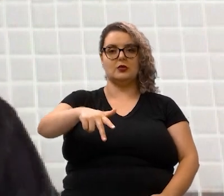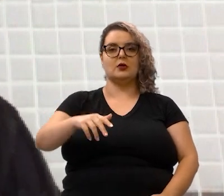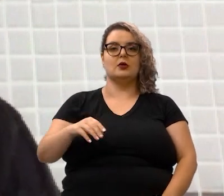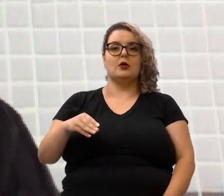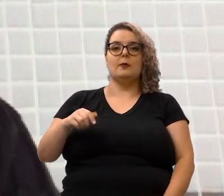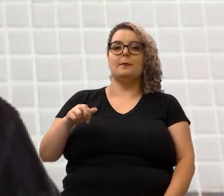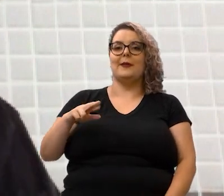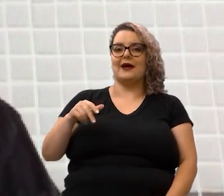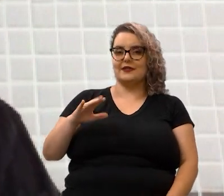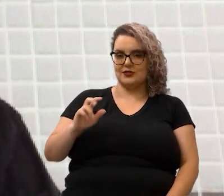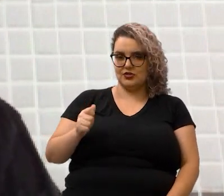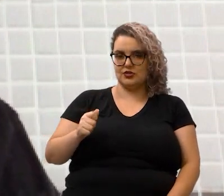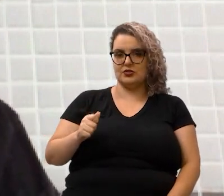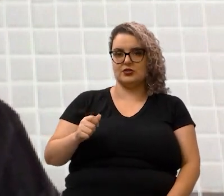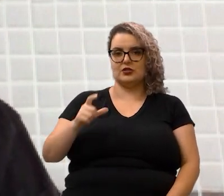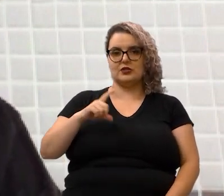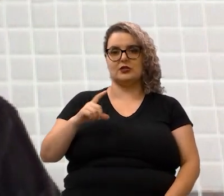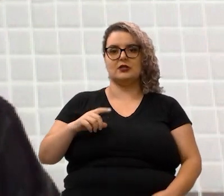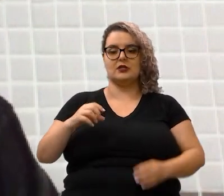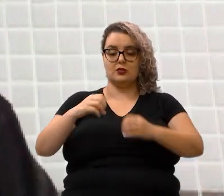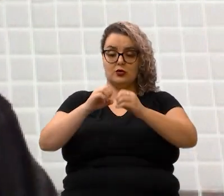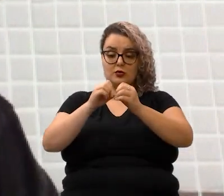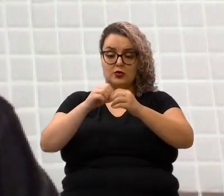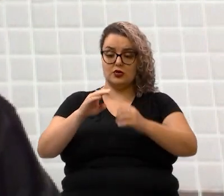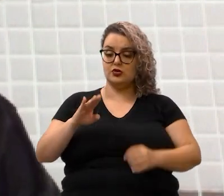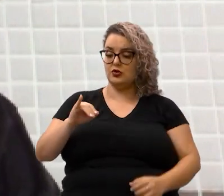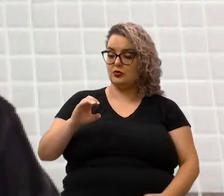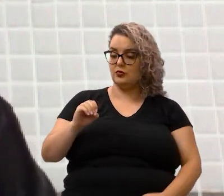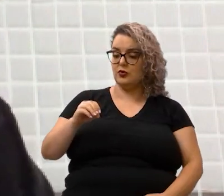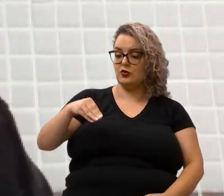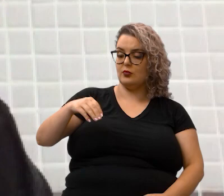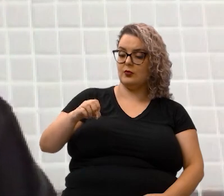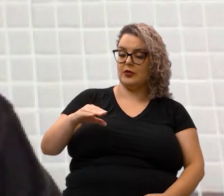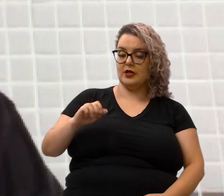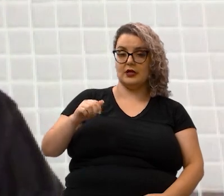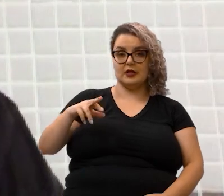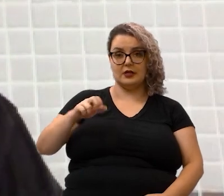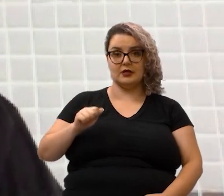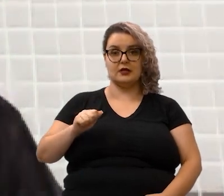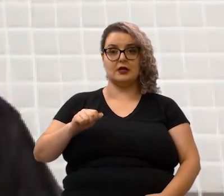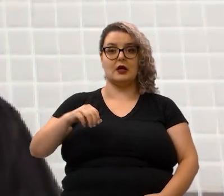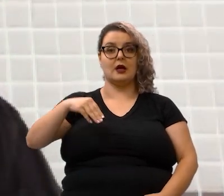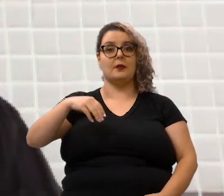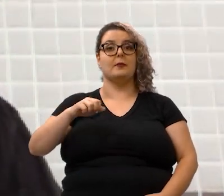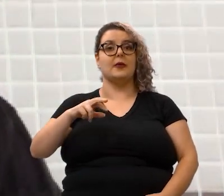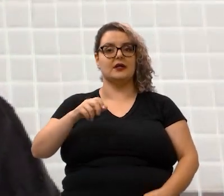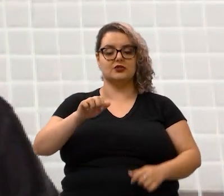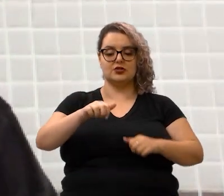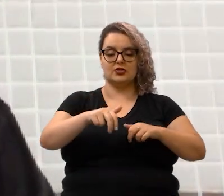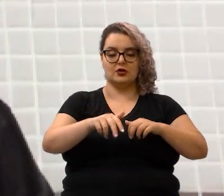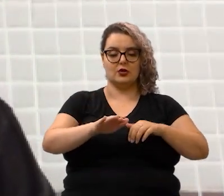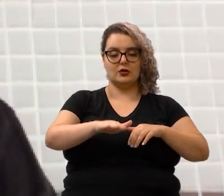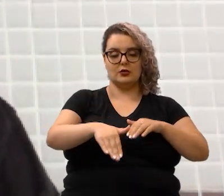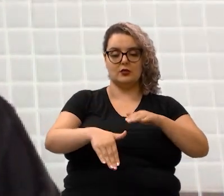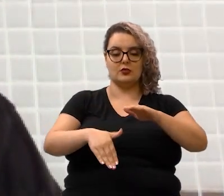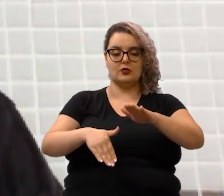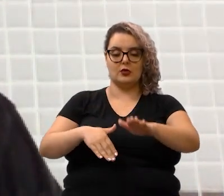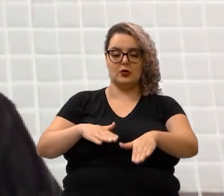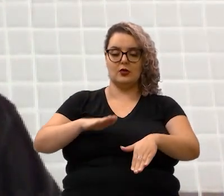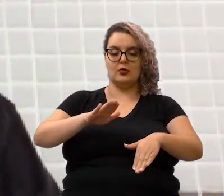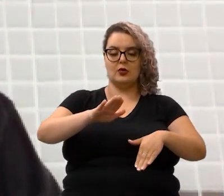da ortopedia onde você tem os laboratórios de biomecânica que estudam a marcha. O paciente ele tem uma marcha